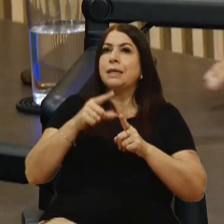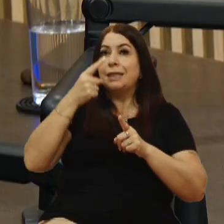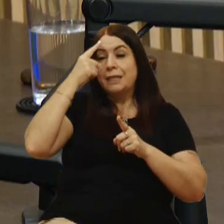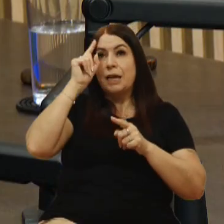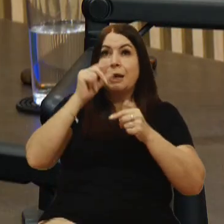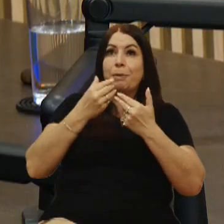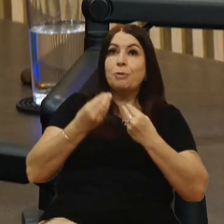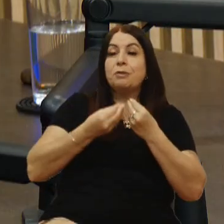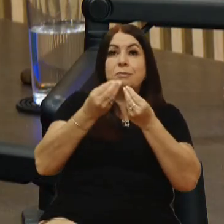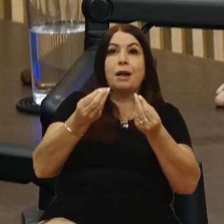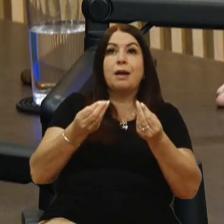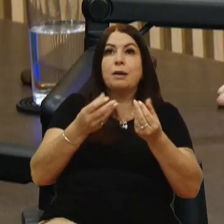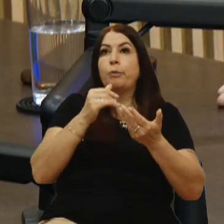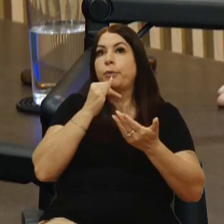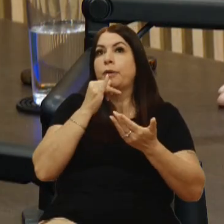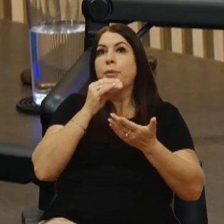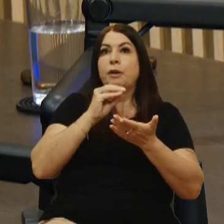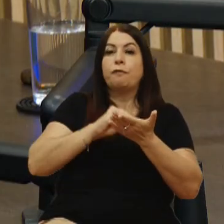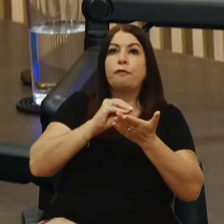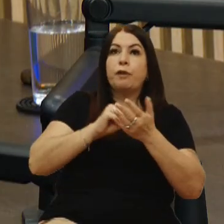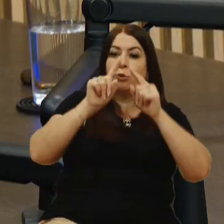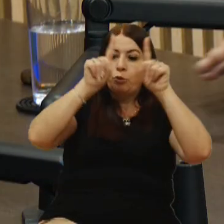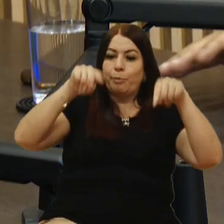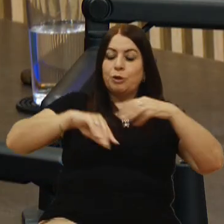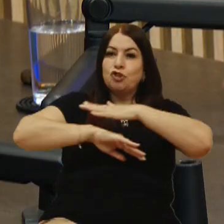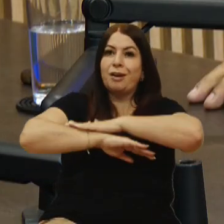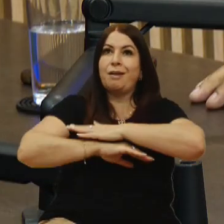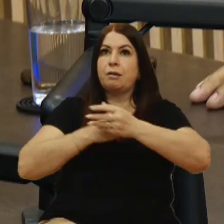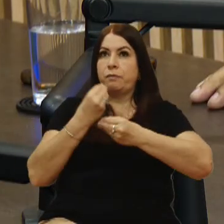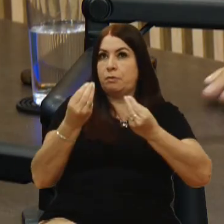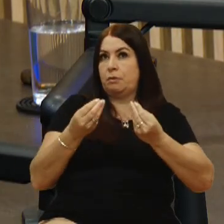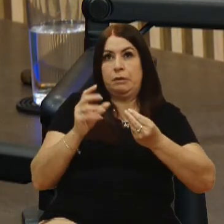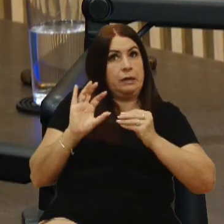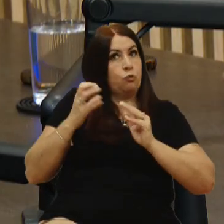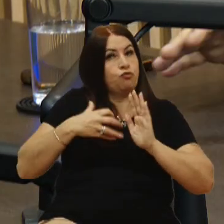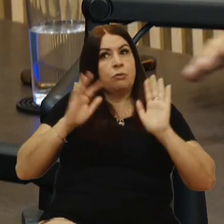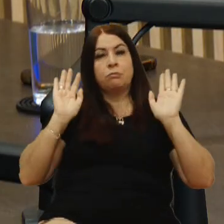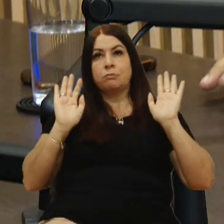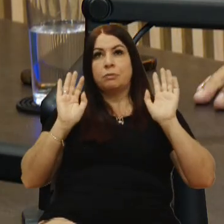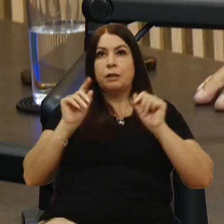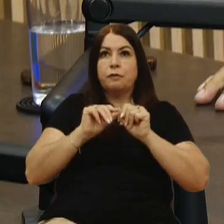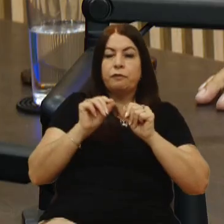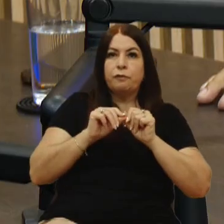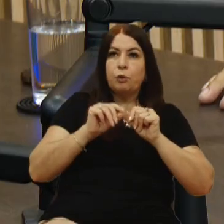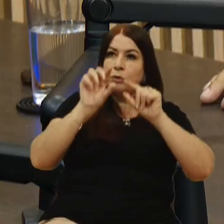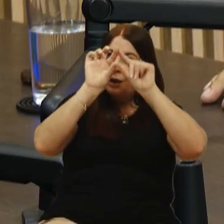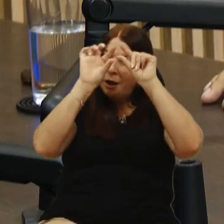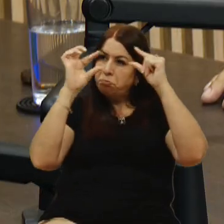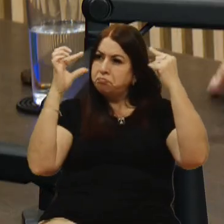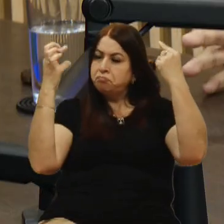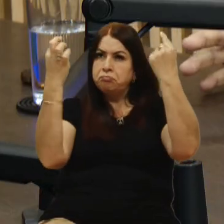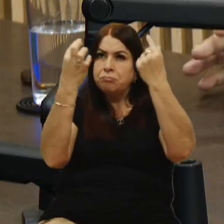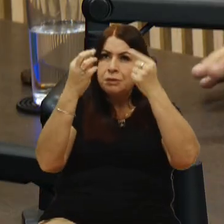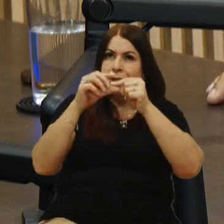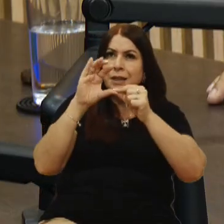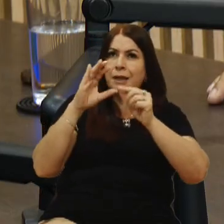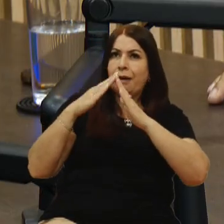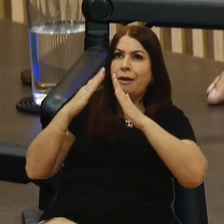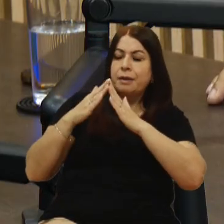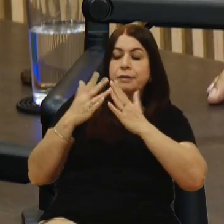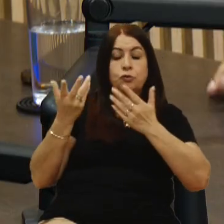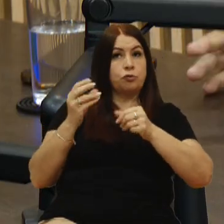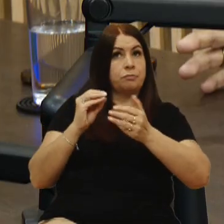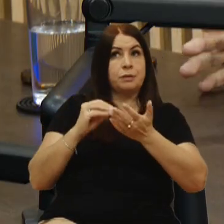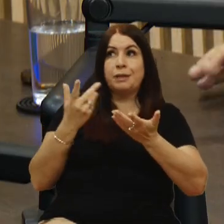poder entregar. Se a gente vê, falta uma janela, não vou entregar, a gente tem que dar um jeito nisso, falta uma cunheira que faltava muito, e chegou uma época assim